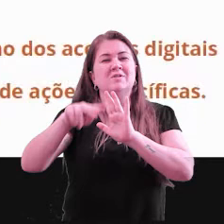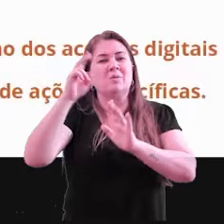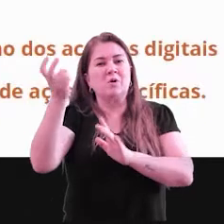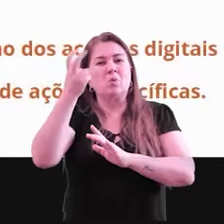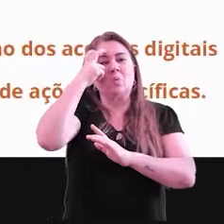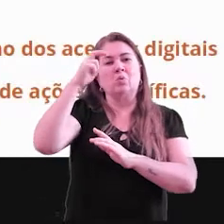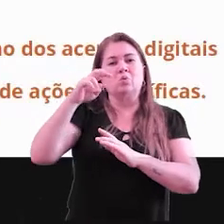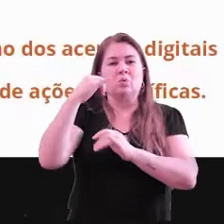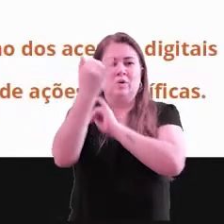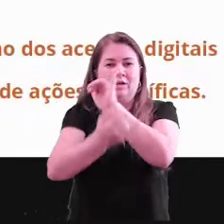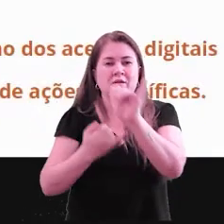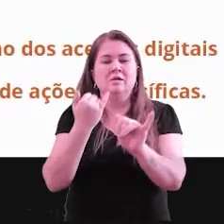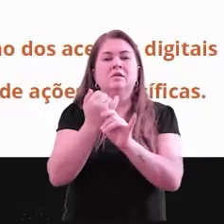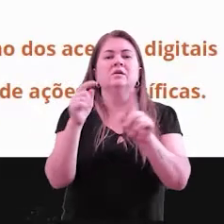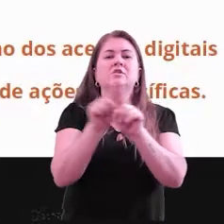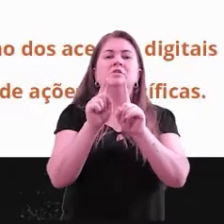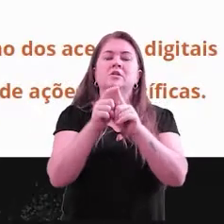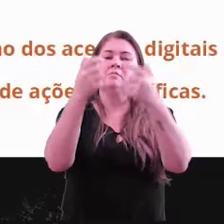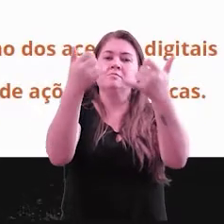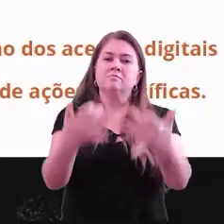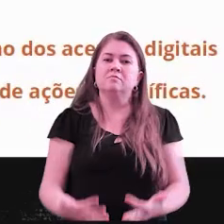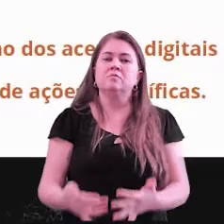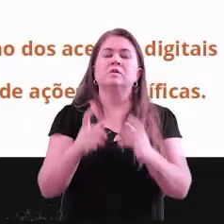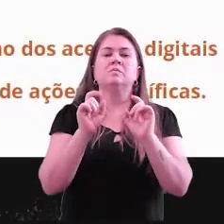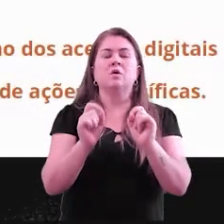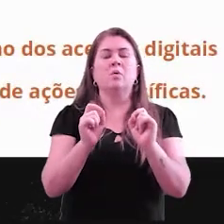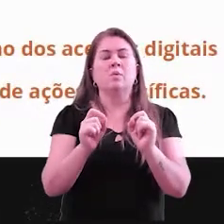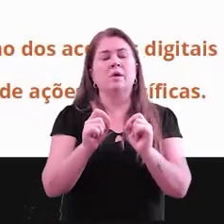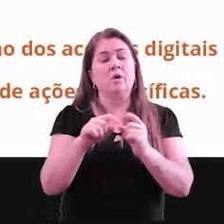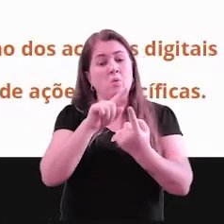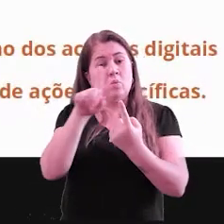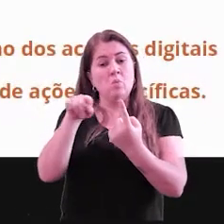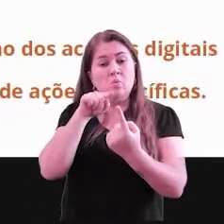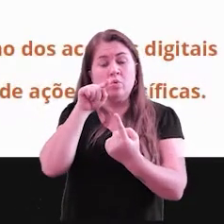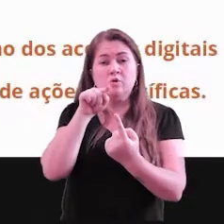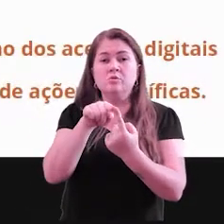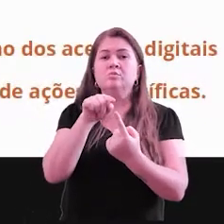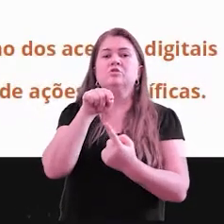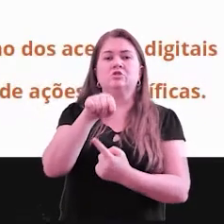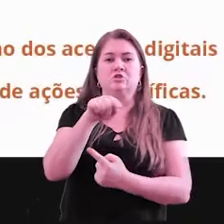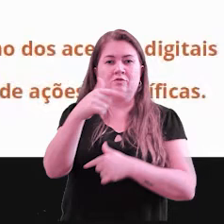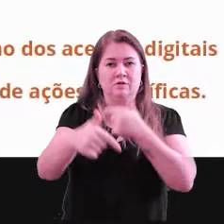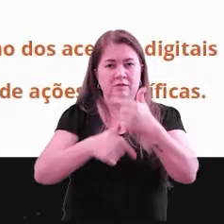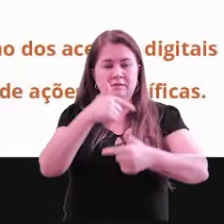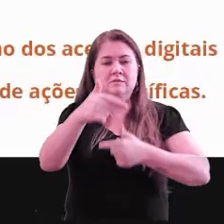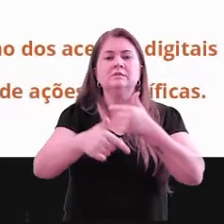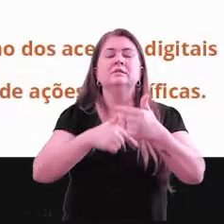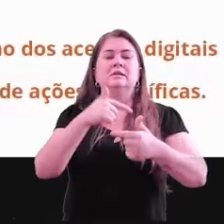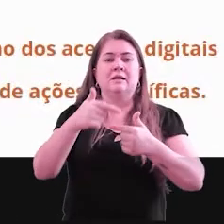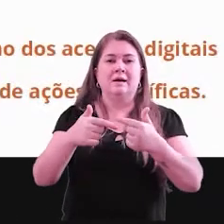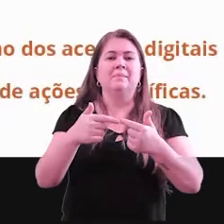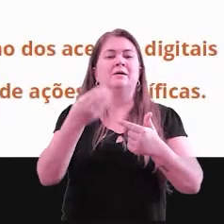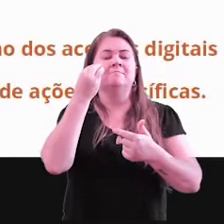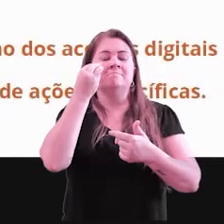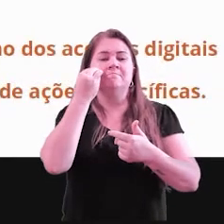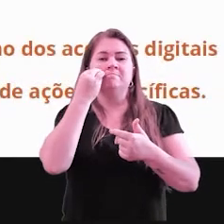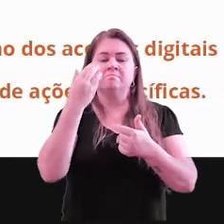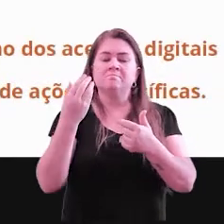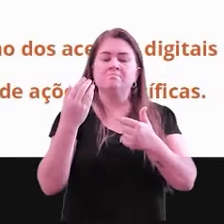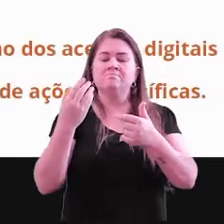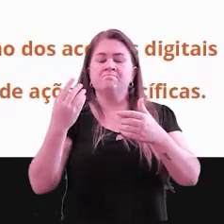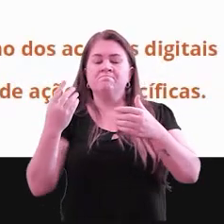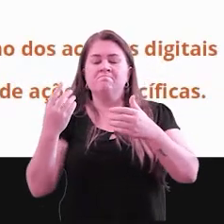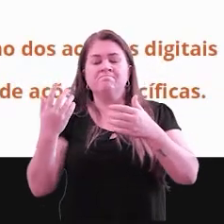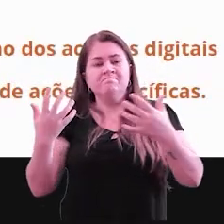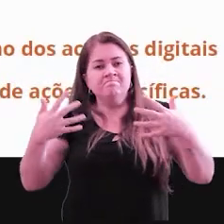a intenção desse exercício de inserir essa presença, de valorizar essa presença dos museus